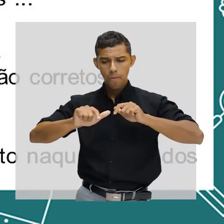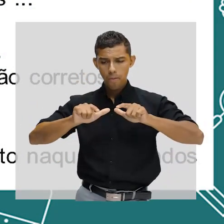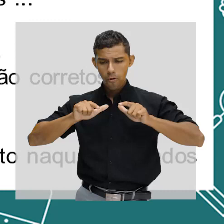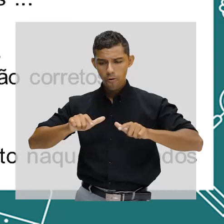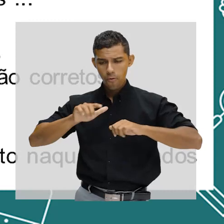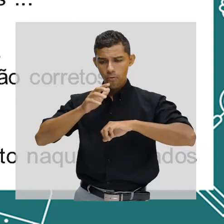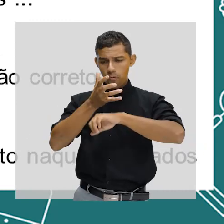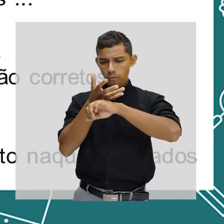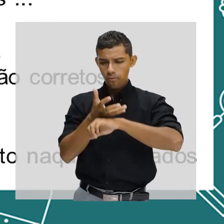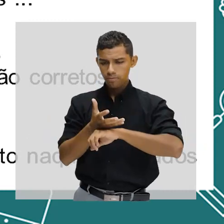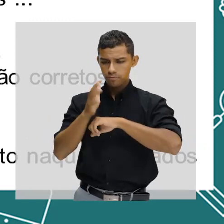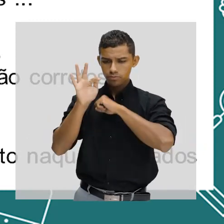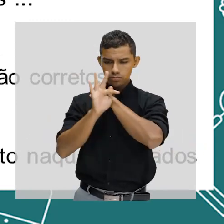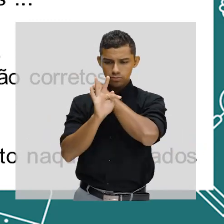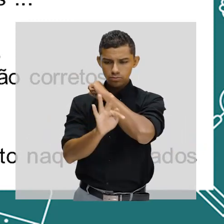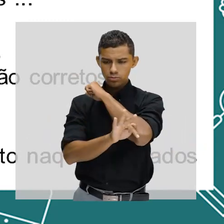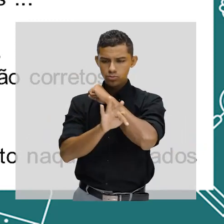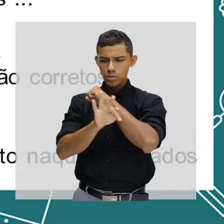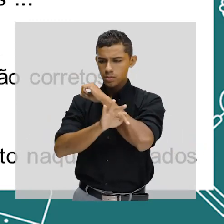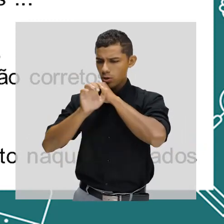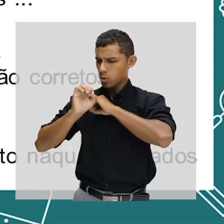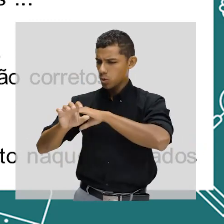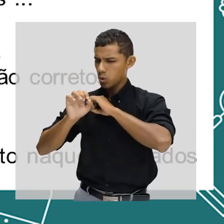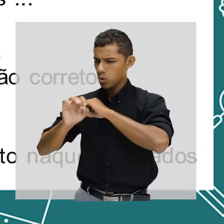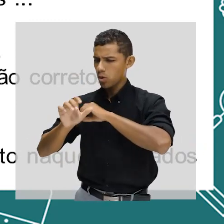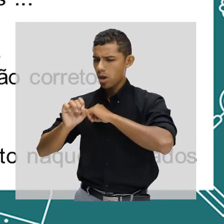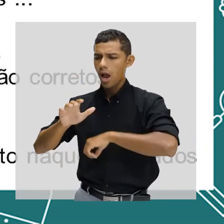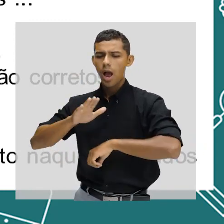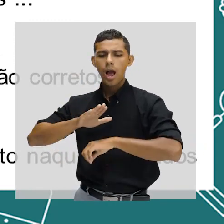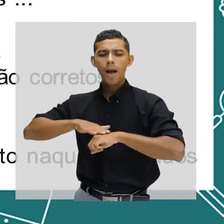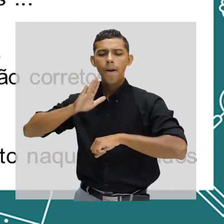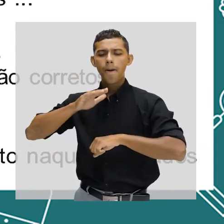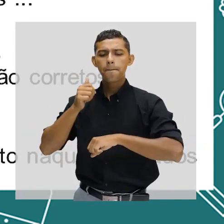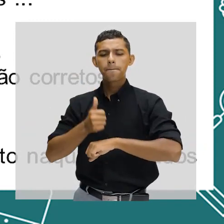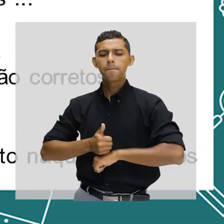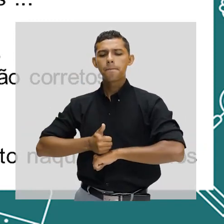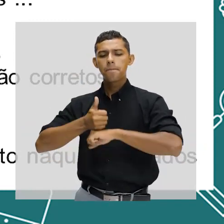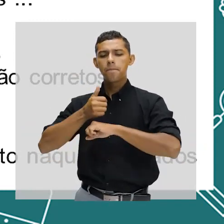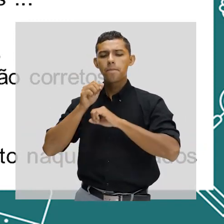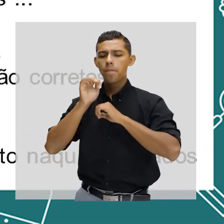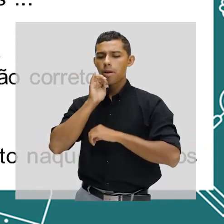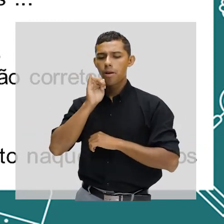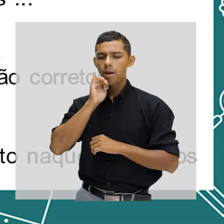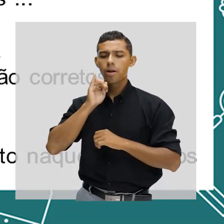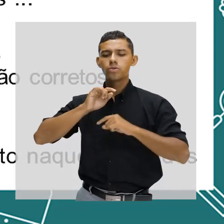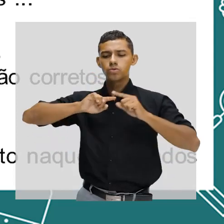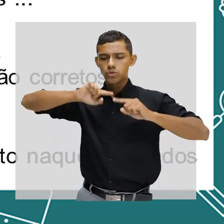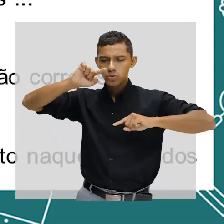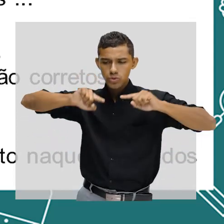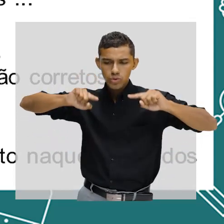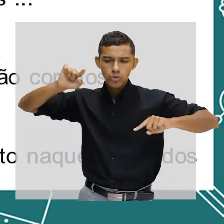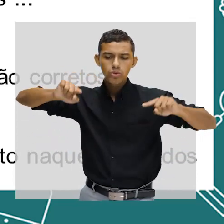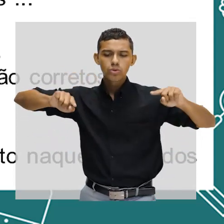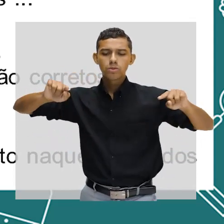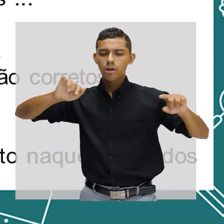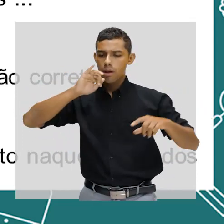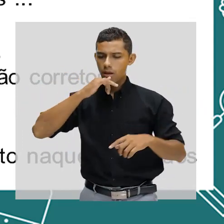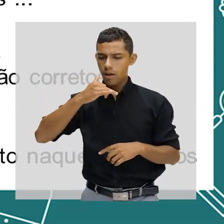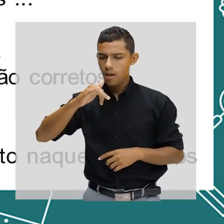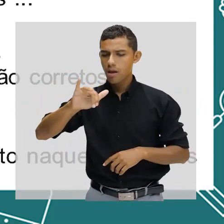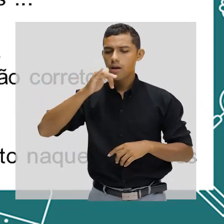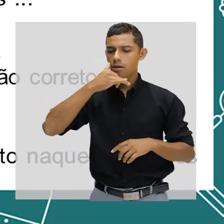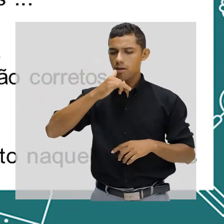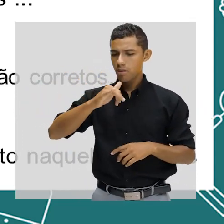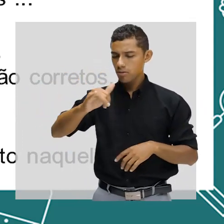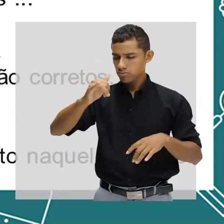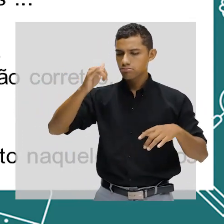a primeira aula de ondas dava exemplos de ondas eletromagnéticas. Ele dizia, são exemplos de ondas